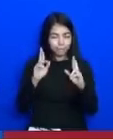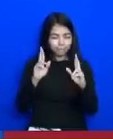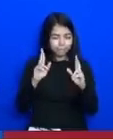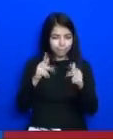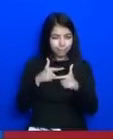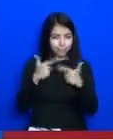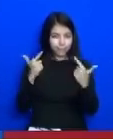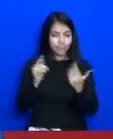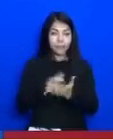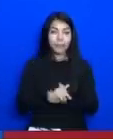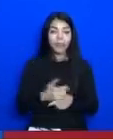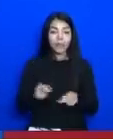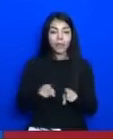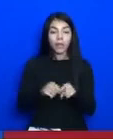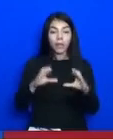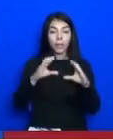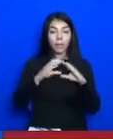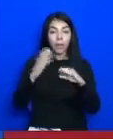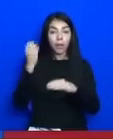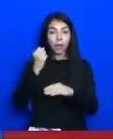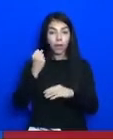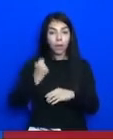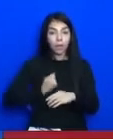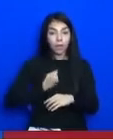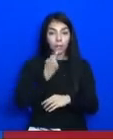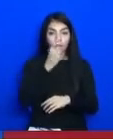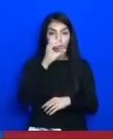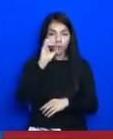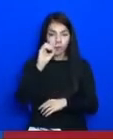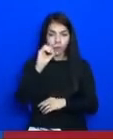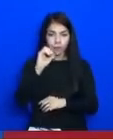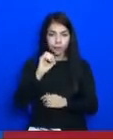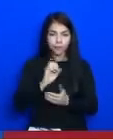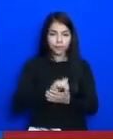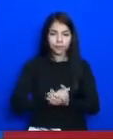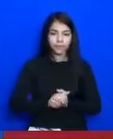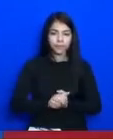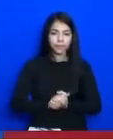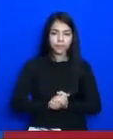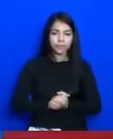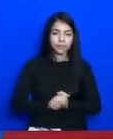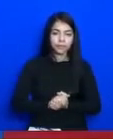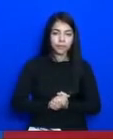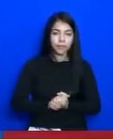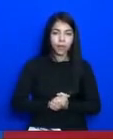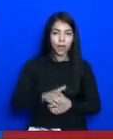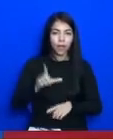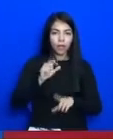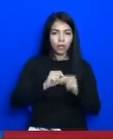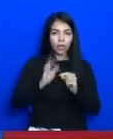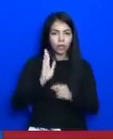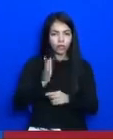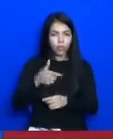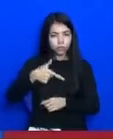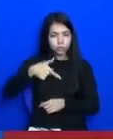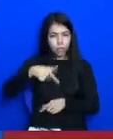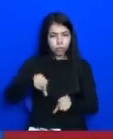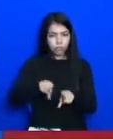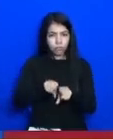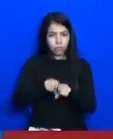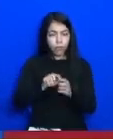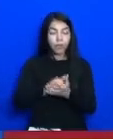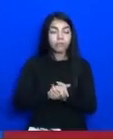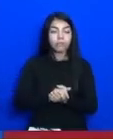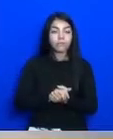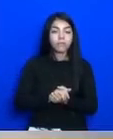sorte. Bola branca, número 10. Branca, 10. Foram sorteadas as 7 dezenas do dia de